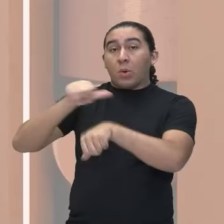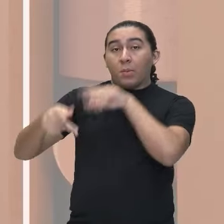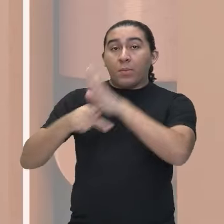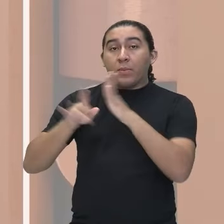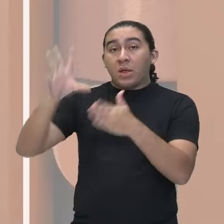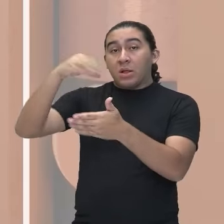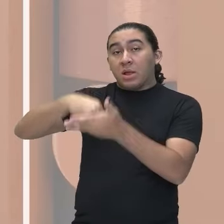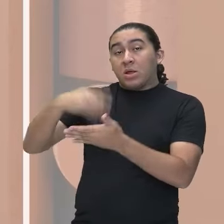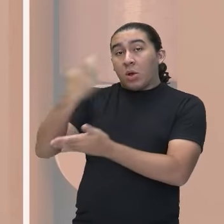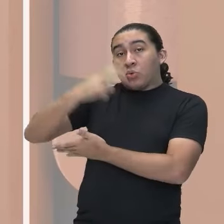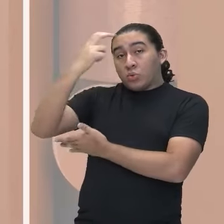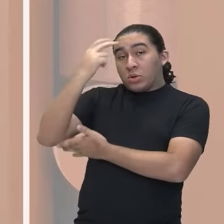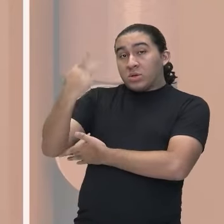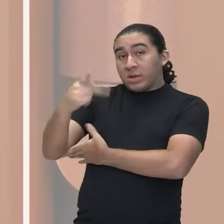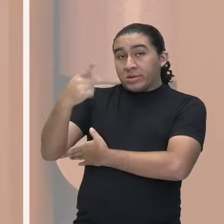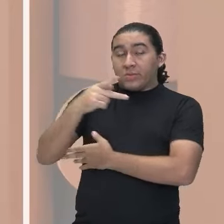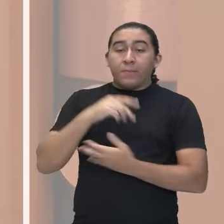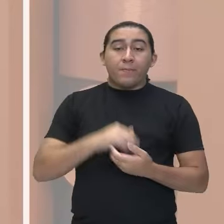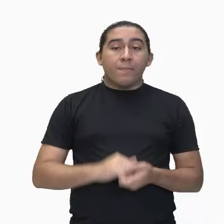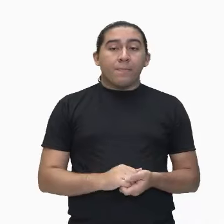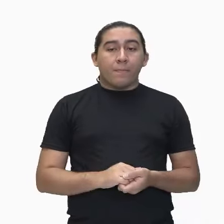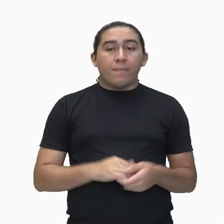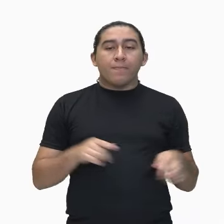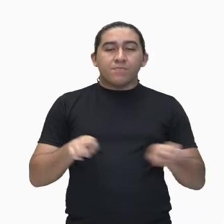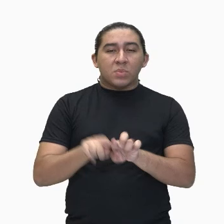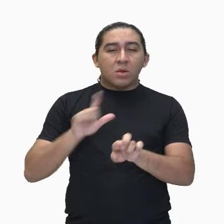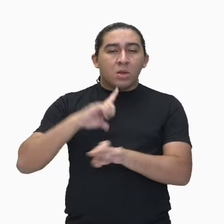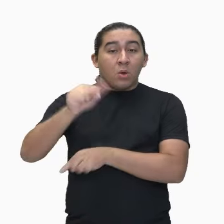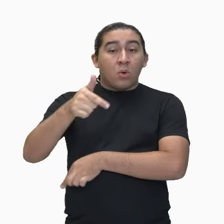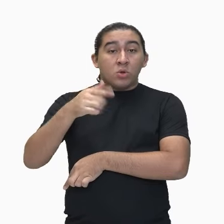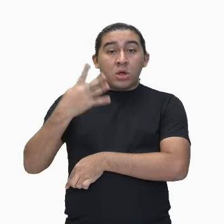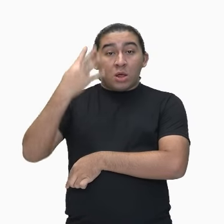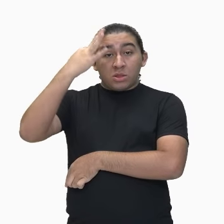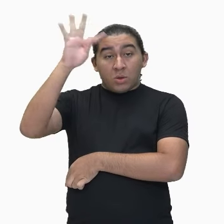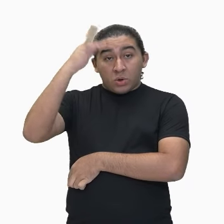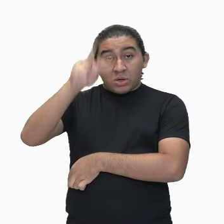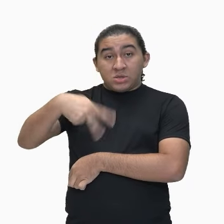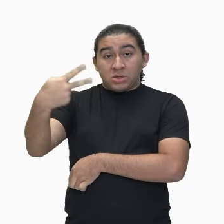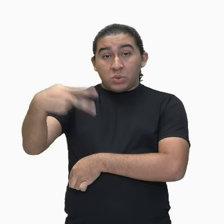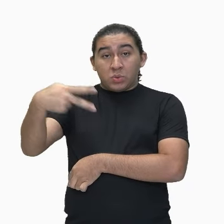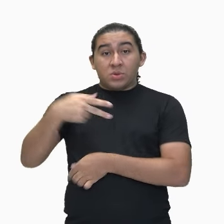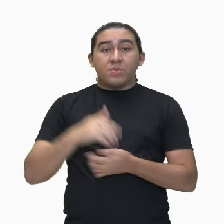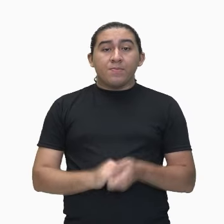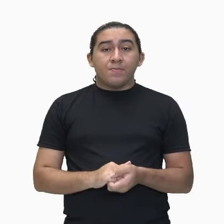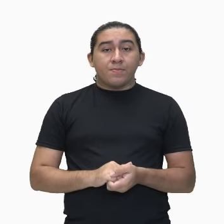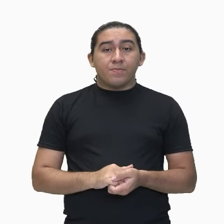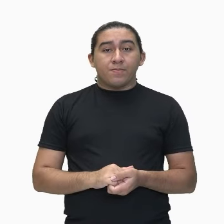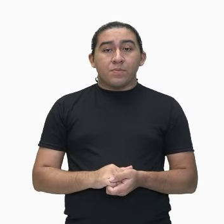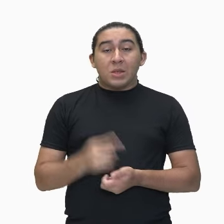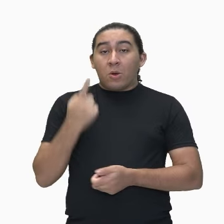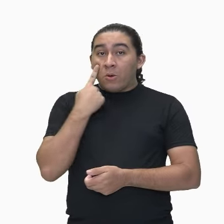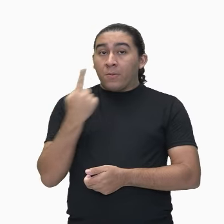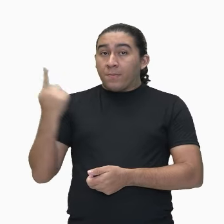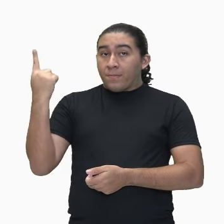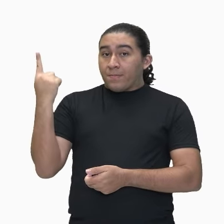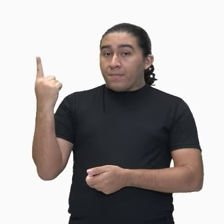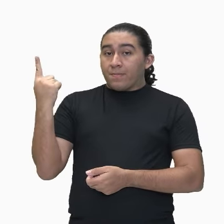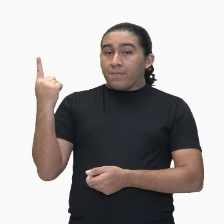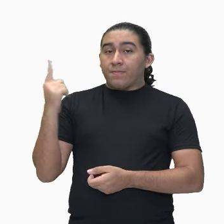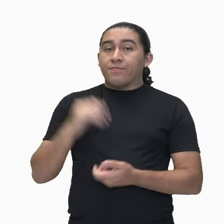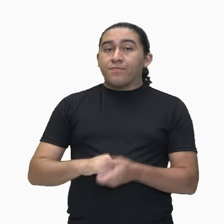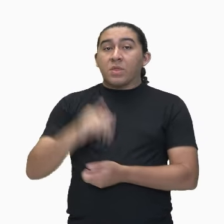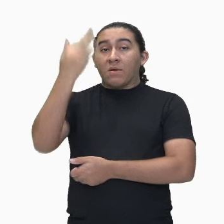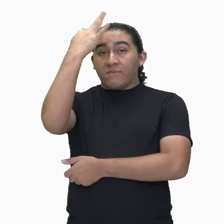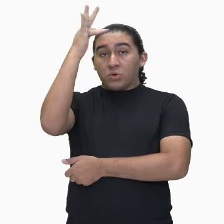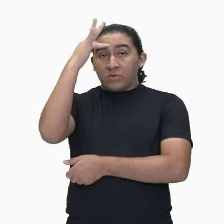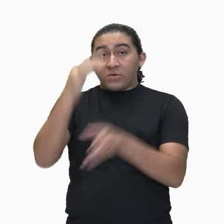seu pensamento local. Perfeito? Temos uma outra teoria. A teoria é o milagre grego. A filosofia surgiu na